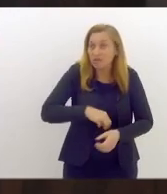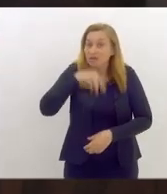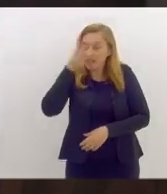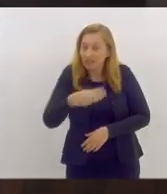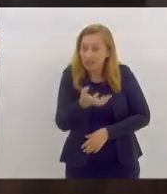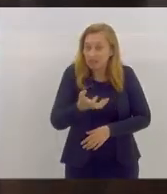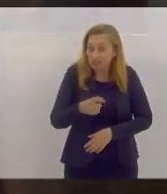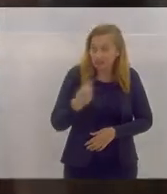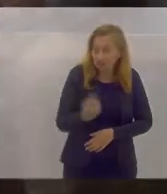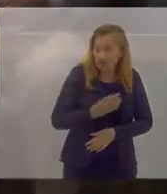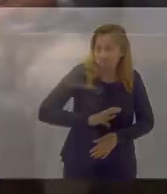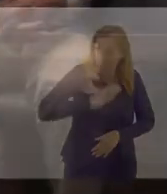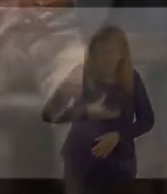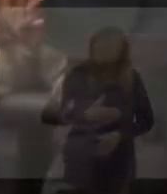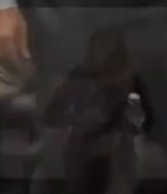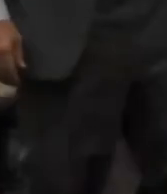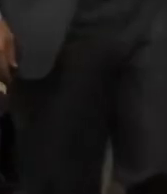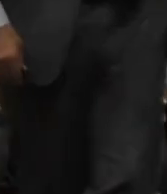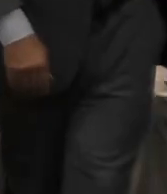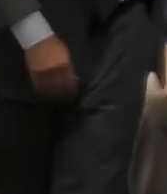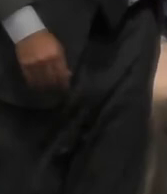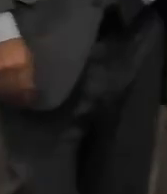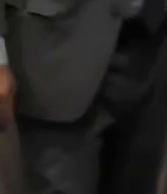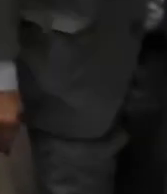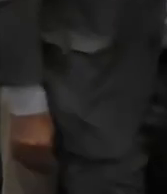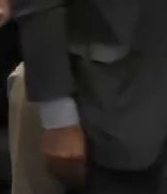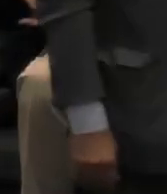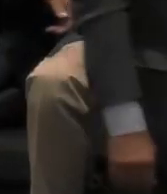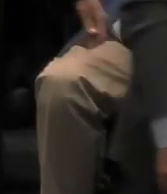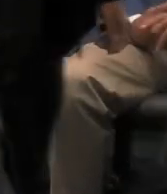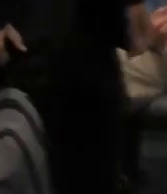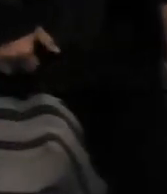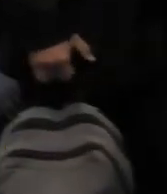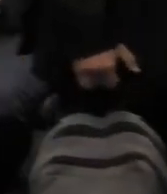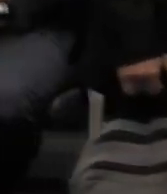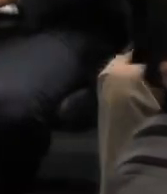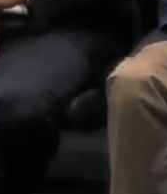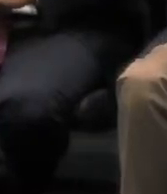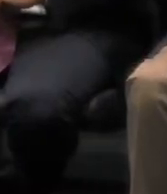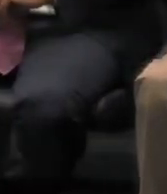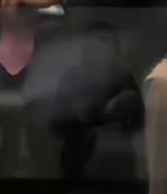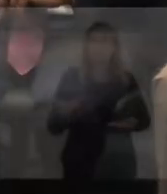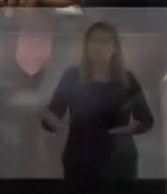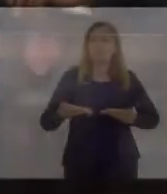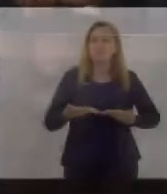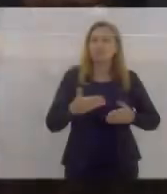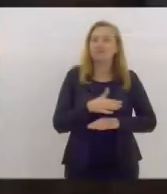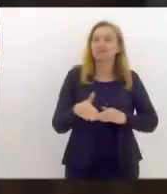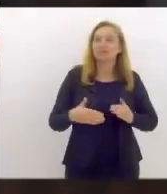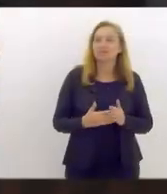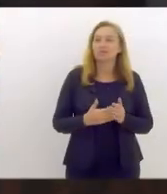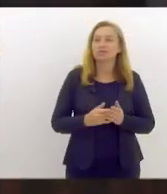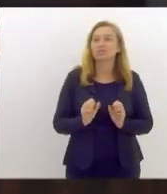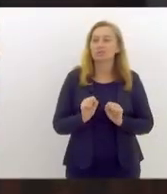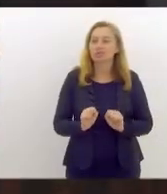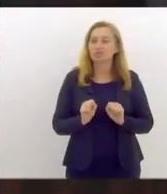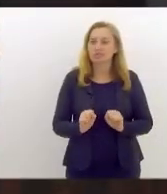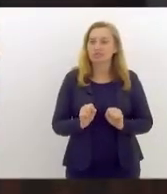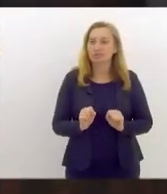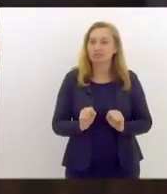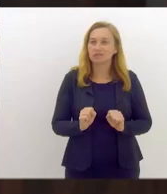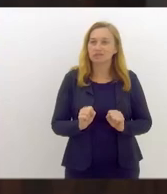é coragem muito muito muito obrigado pela presença de todas e todos e convida todos para que a gente possa